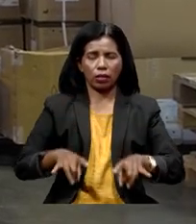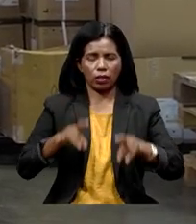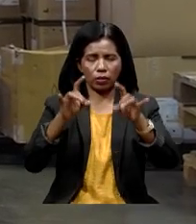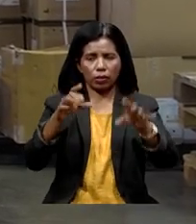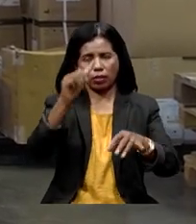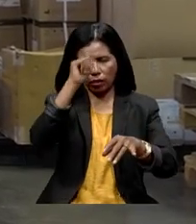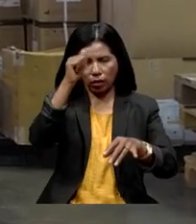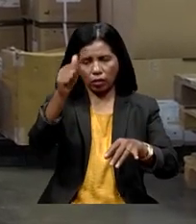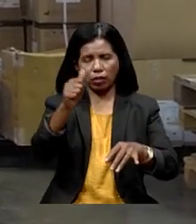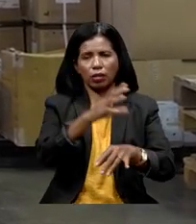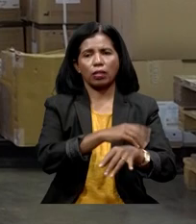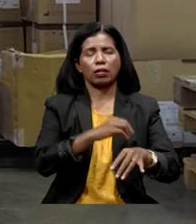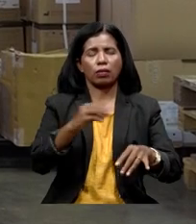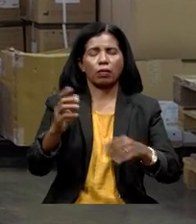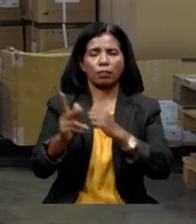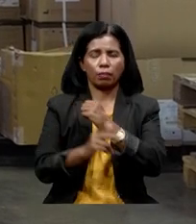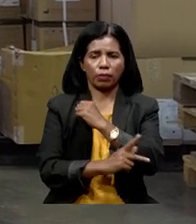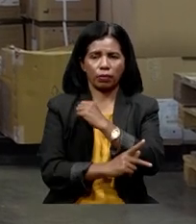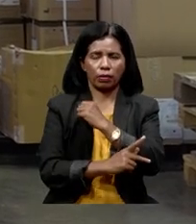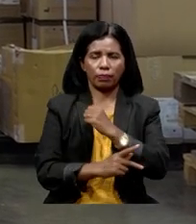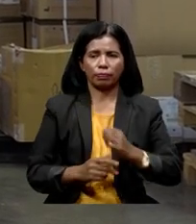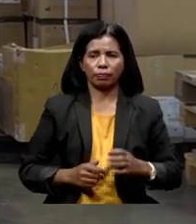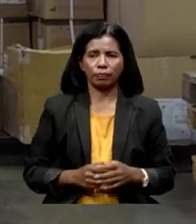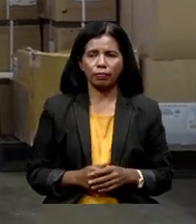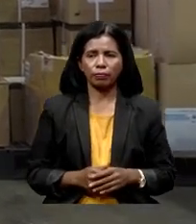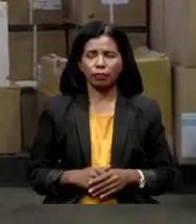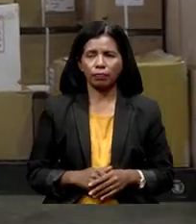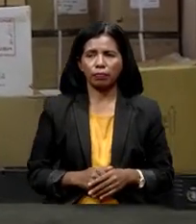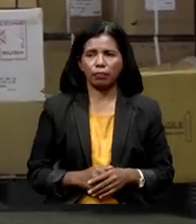Índia, Bangladesh no Portugal. Santina de Jesus, Tito Silva, GMN.